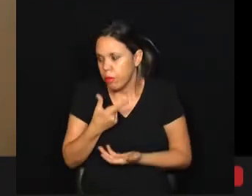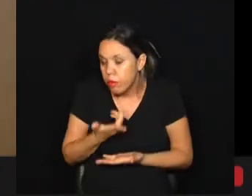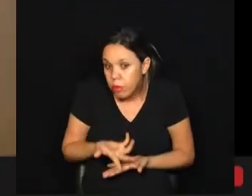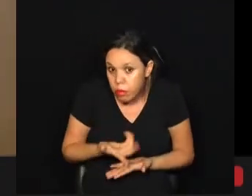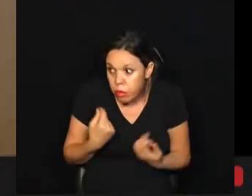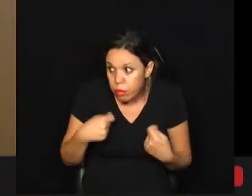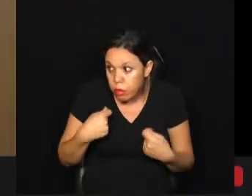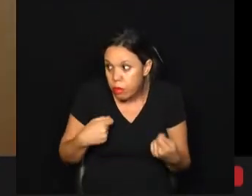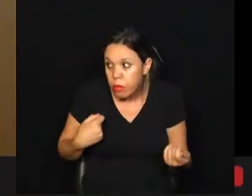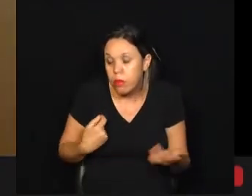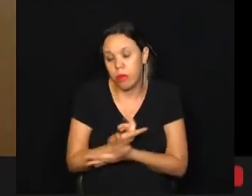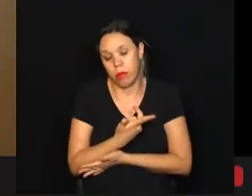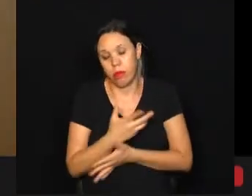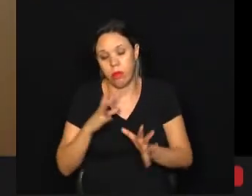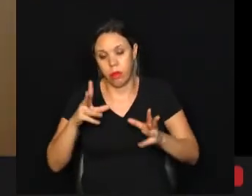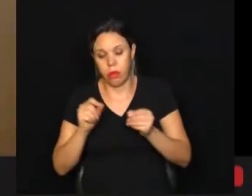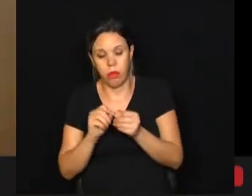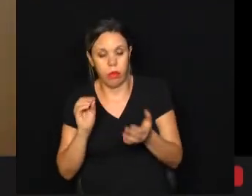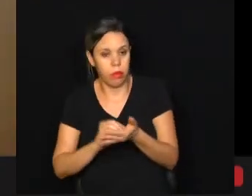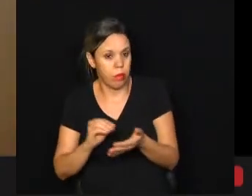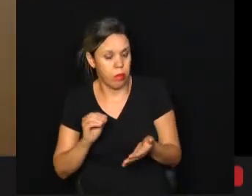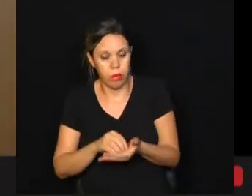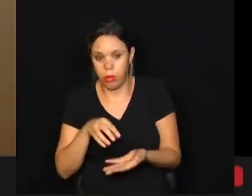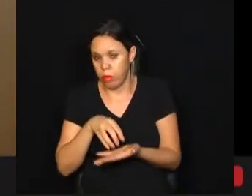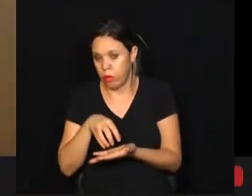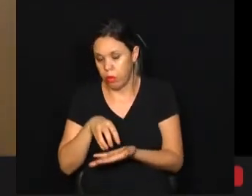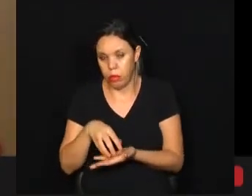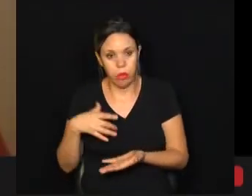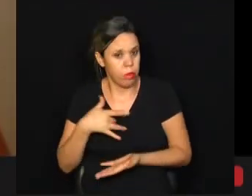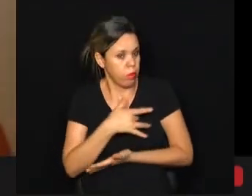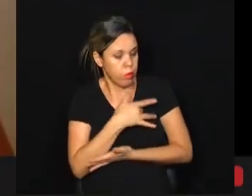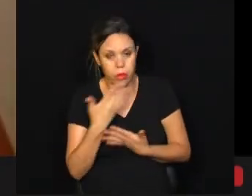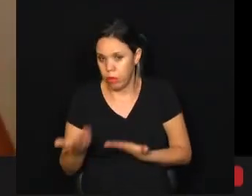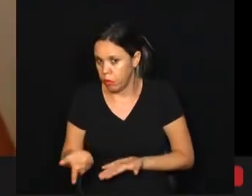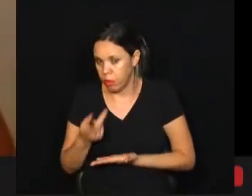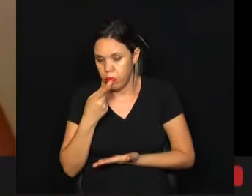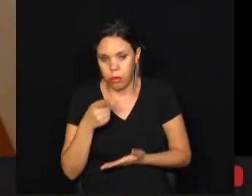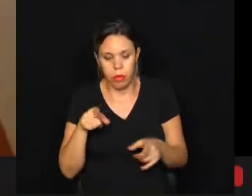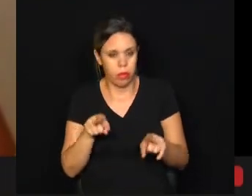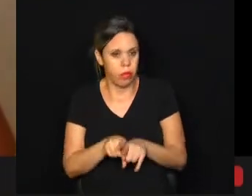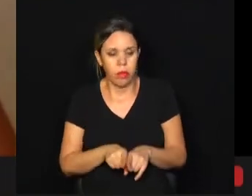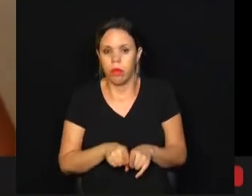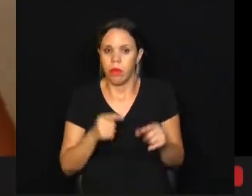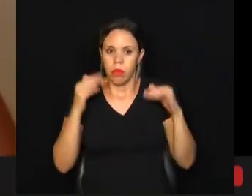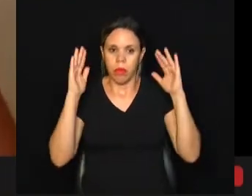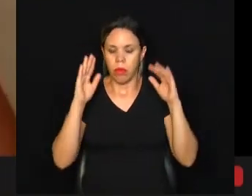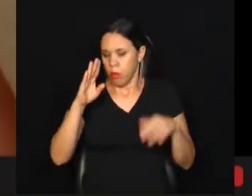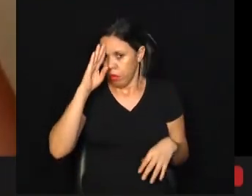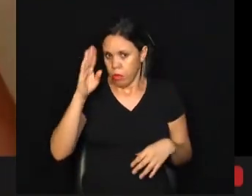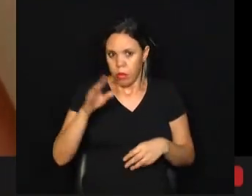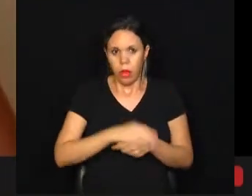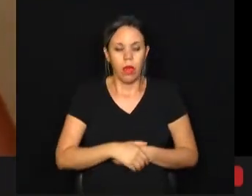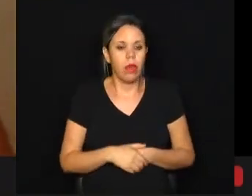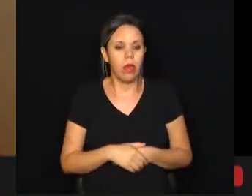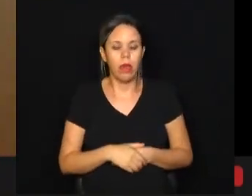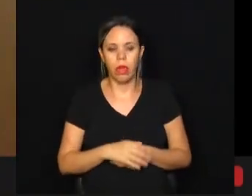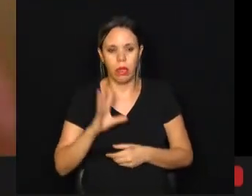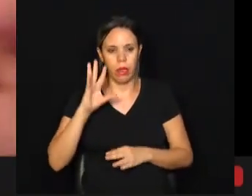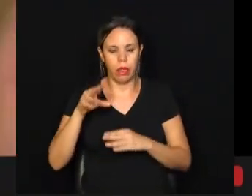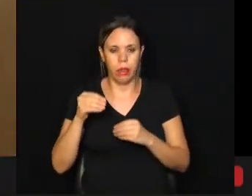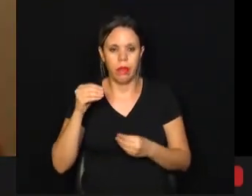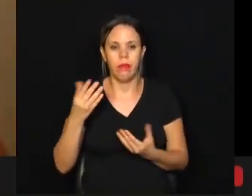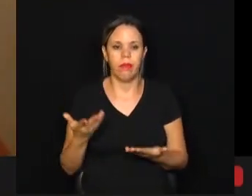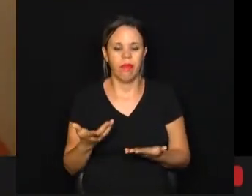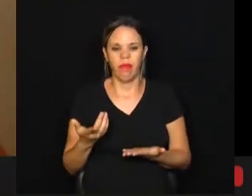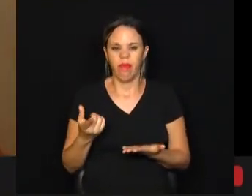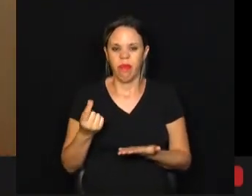precisa ser comprado, com tudo que falta num centro de saúde, mas é muito fundamental que ela compreenda que são recursos